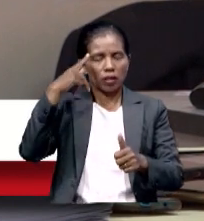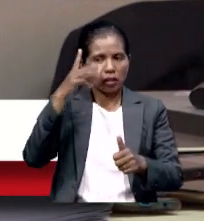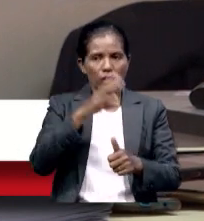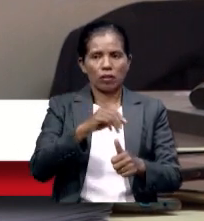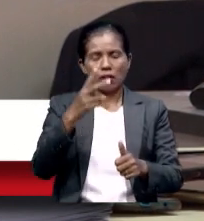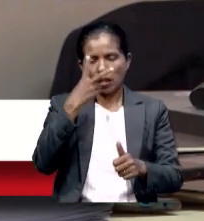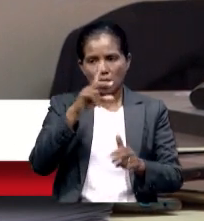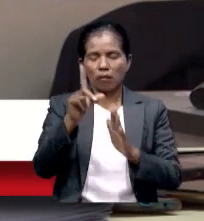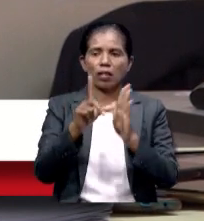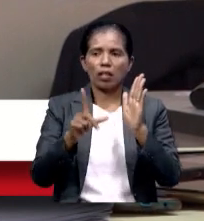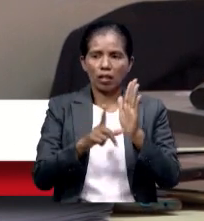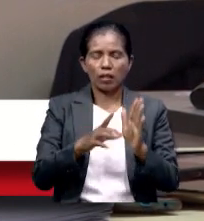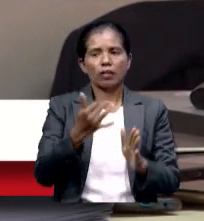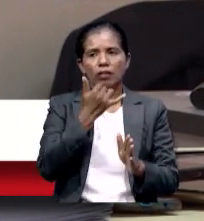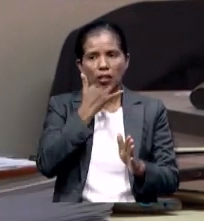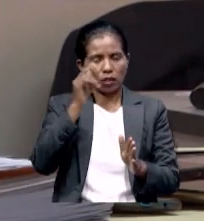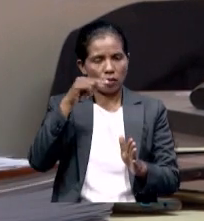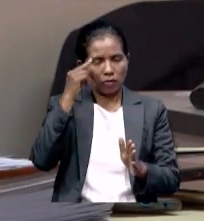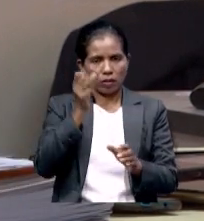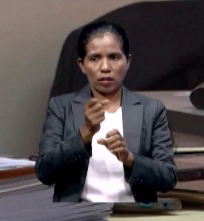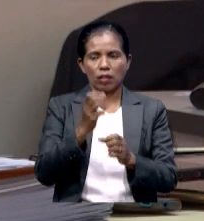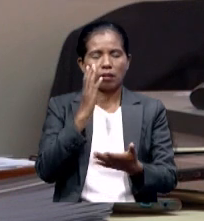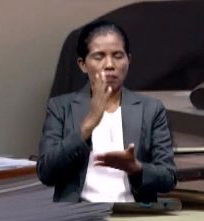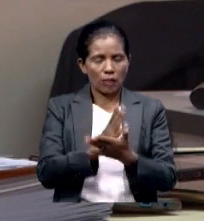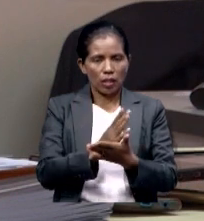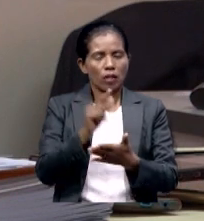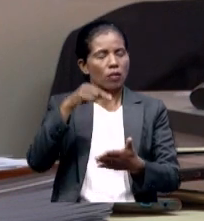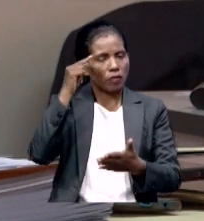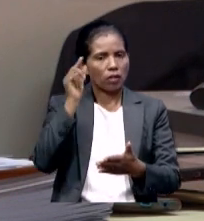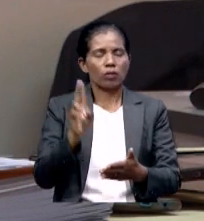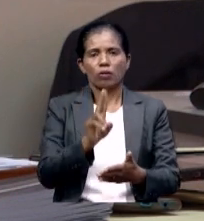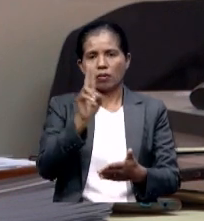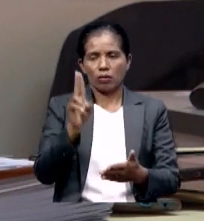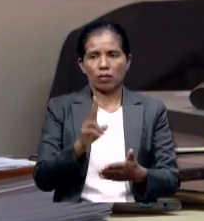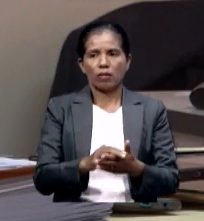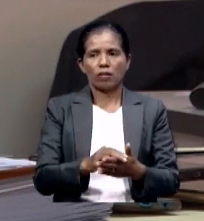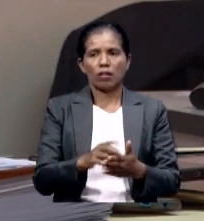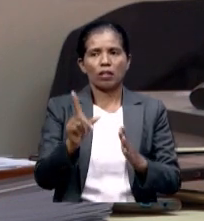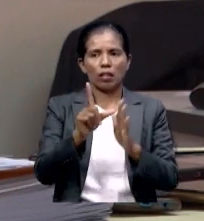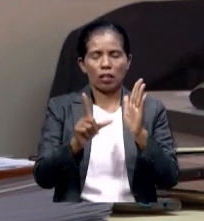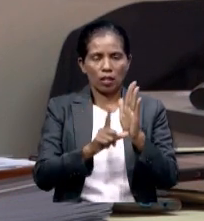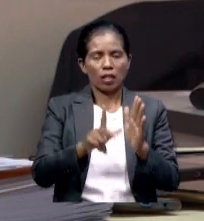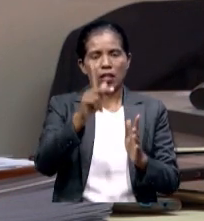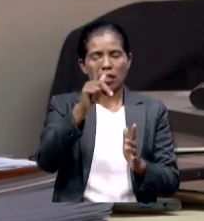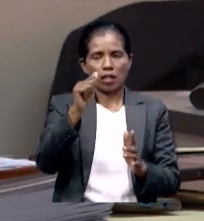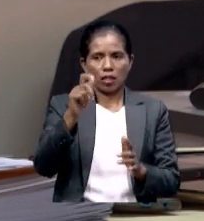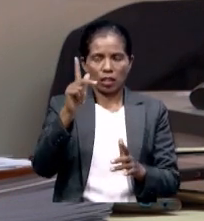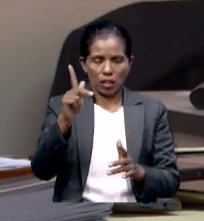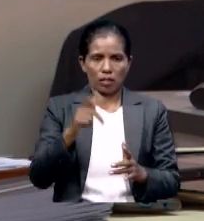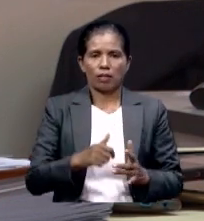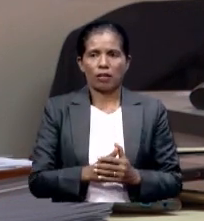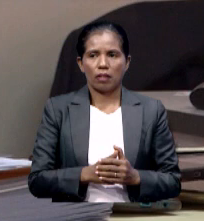a lei ou lacuna ser mesmo que o governo impede o governo a tal execução, e da uma lei CAC clássica. Lei CAC clássica,